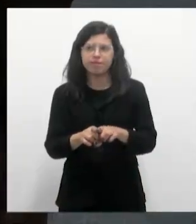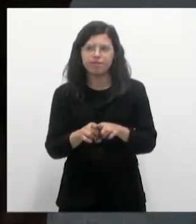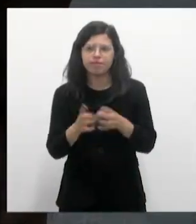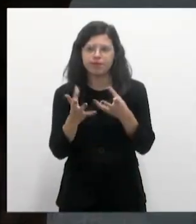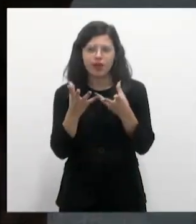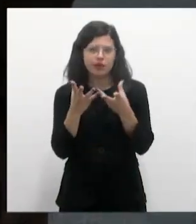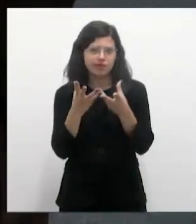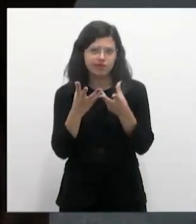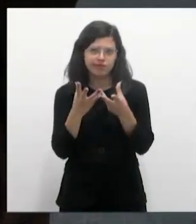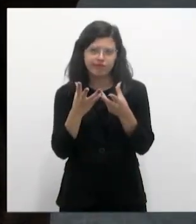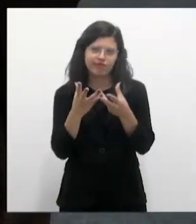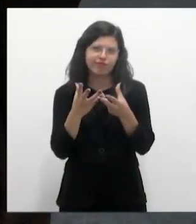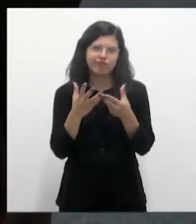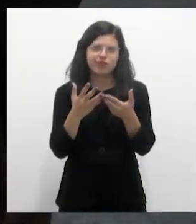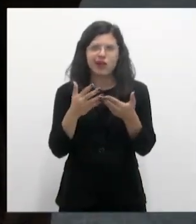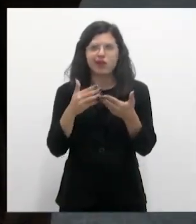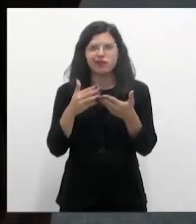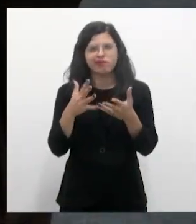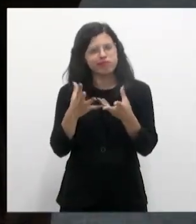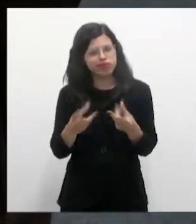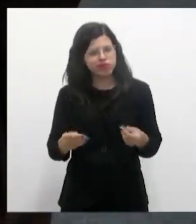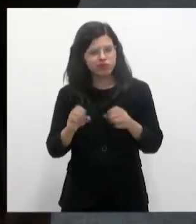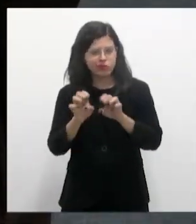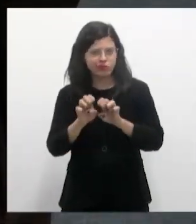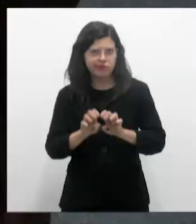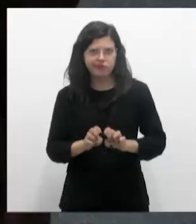se desestruturando totalmente.